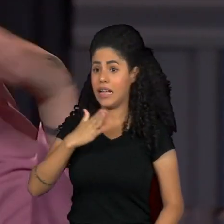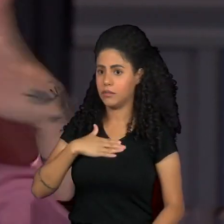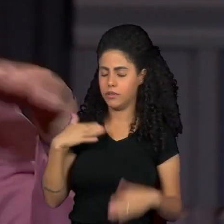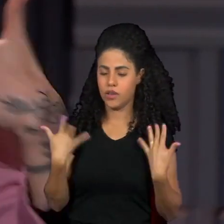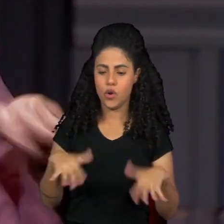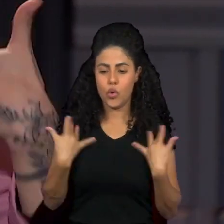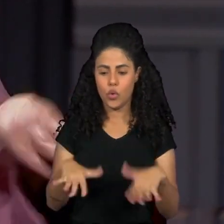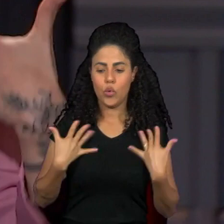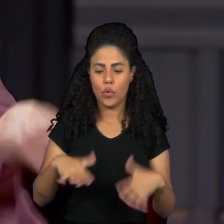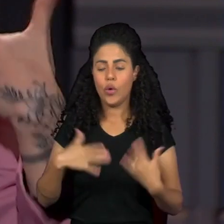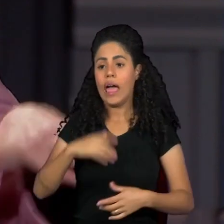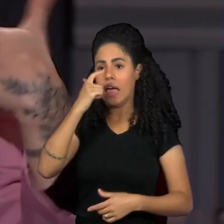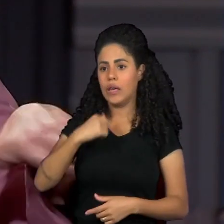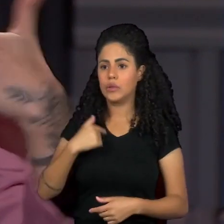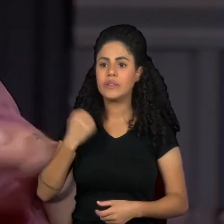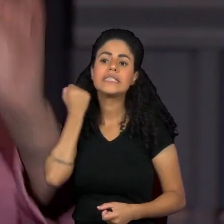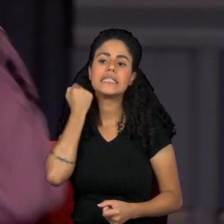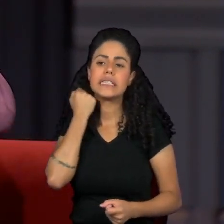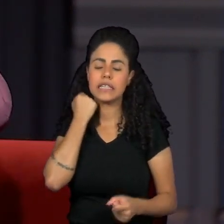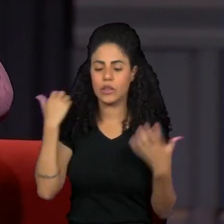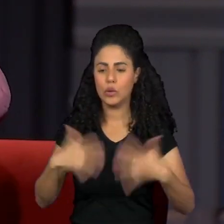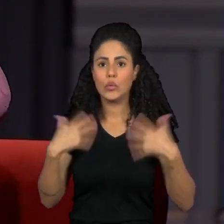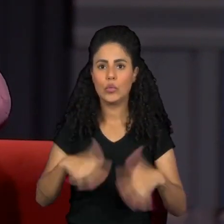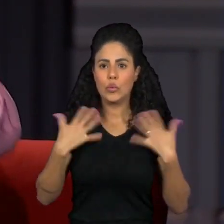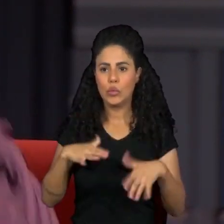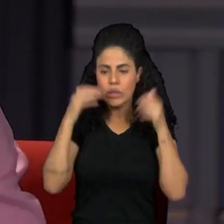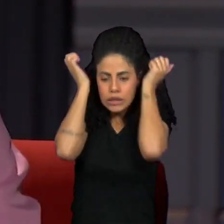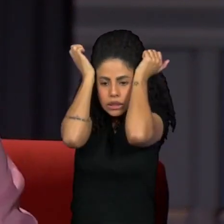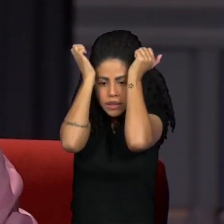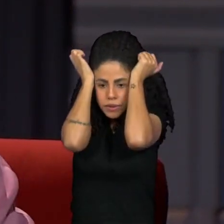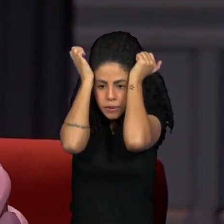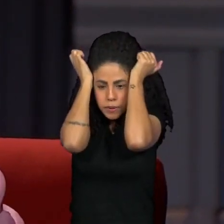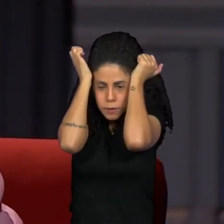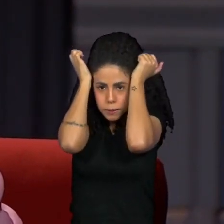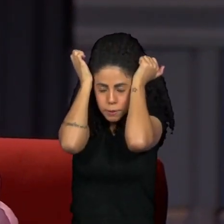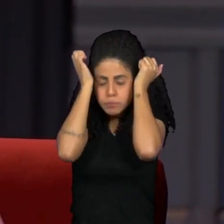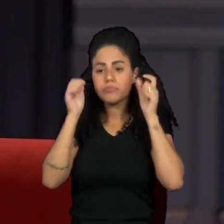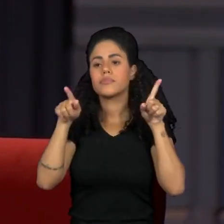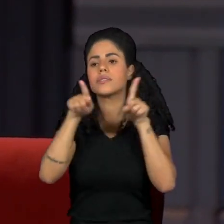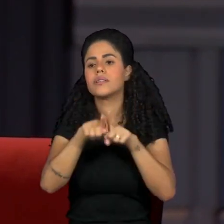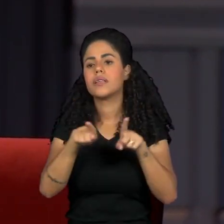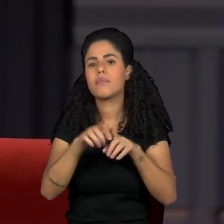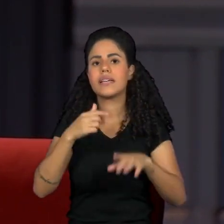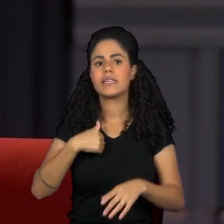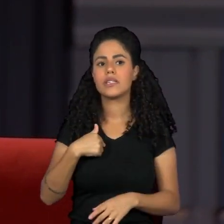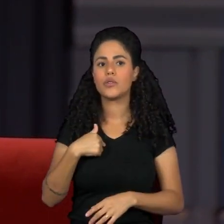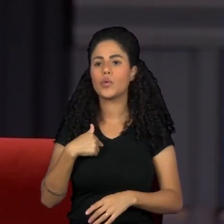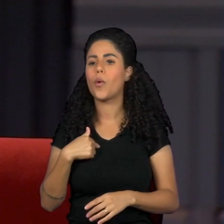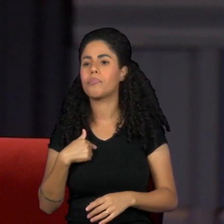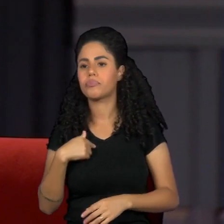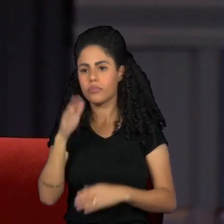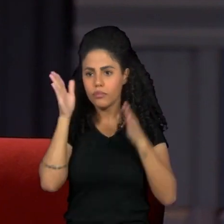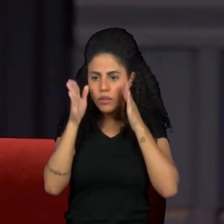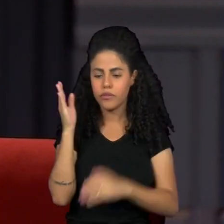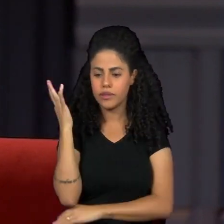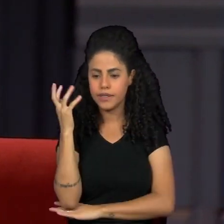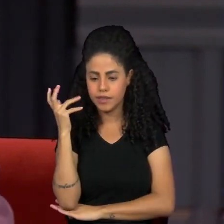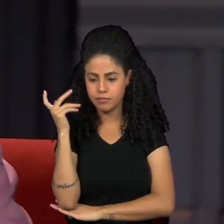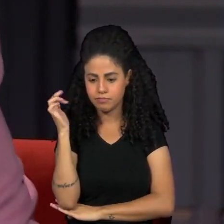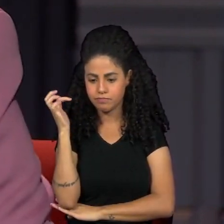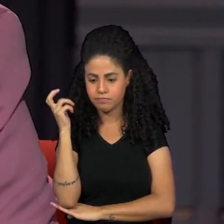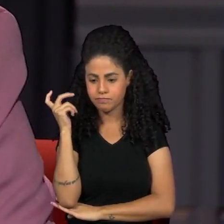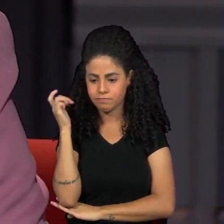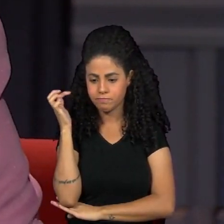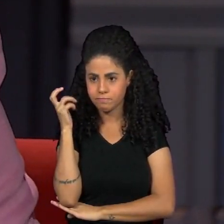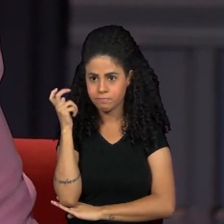eu estou numa situação de estresse, eu faço isso, eu faço isso. Quando eu estou, às vezes, concentrada, eu faço isso. Mas